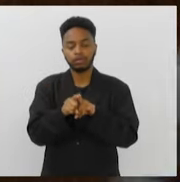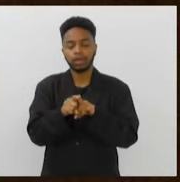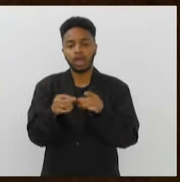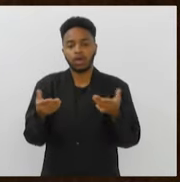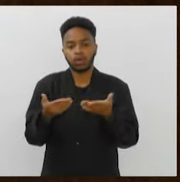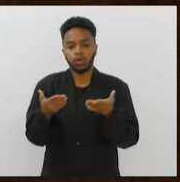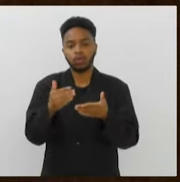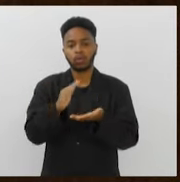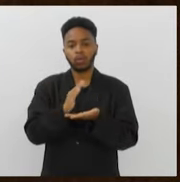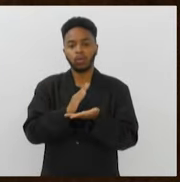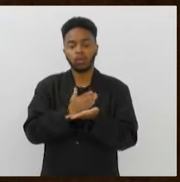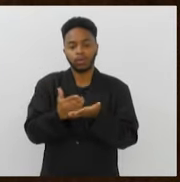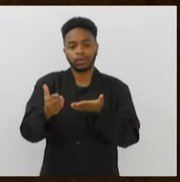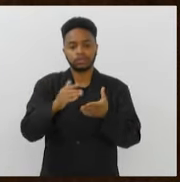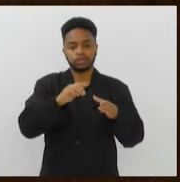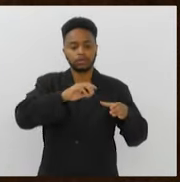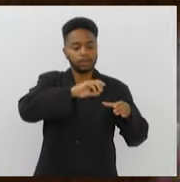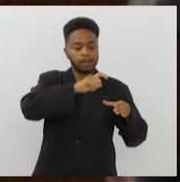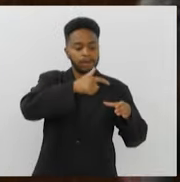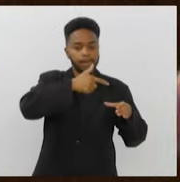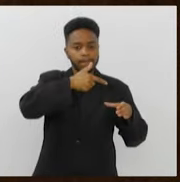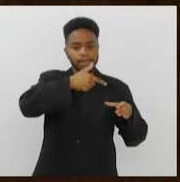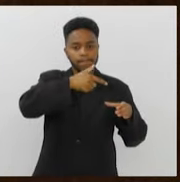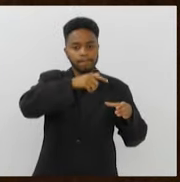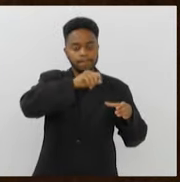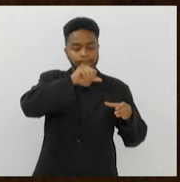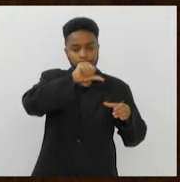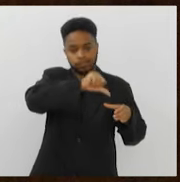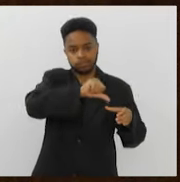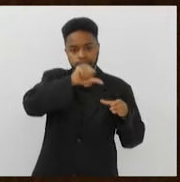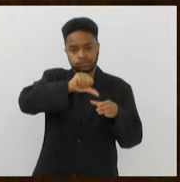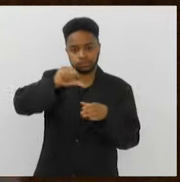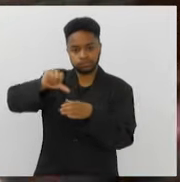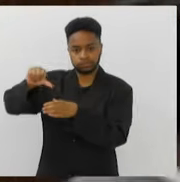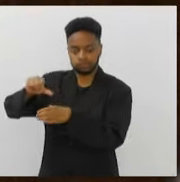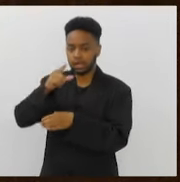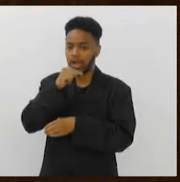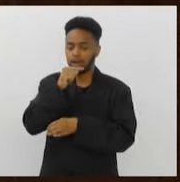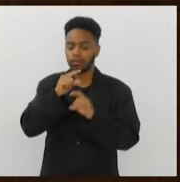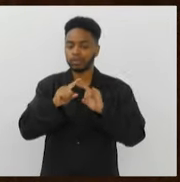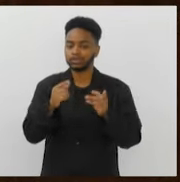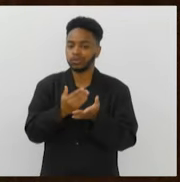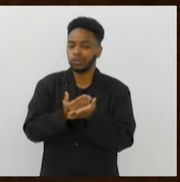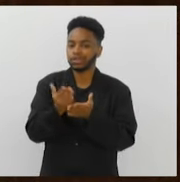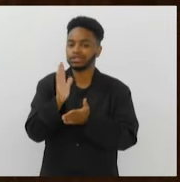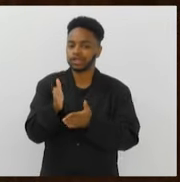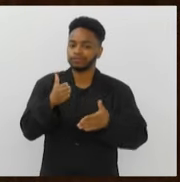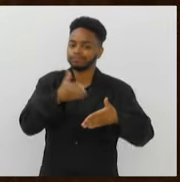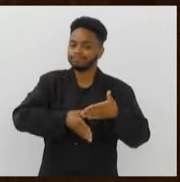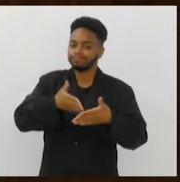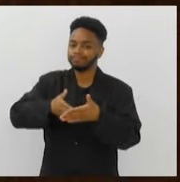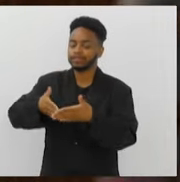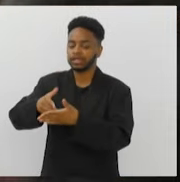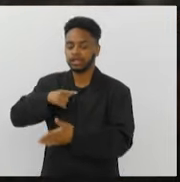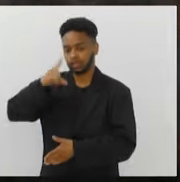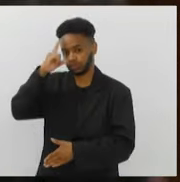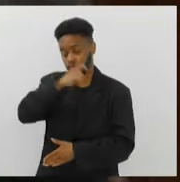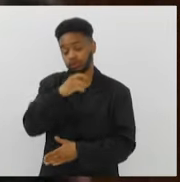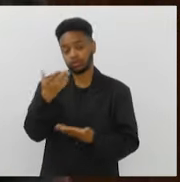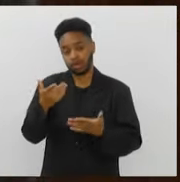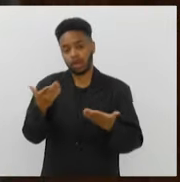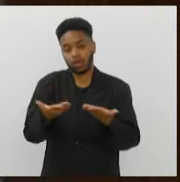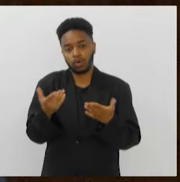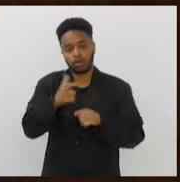agora, vai gerar empregos, mas já começa com uma dificuldade tão grande. Então eu acho que é o momento da gente discutir, puxar